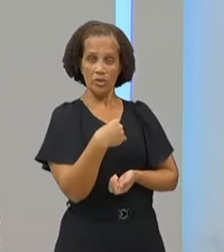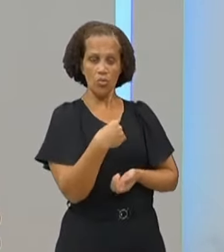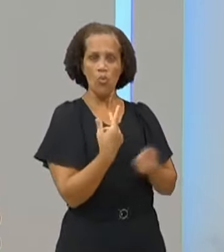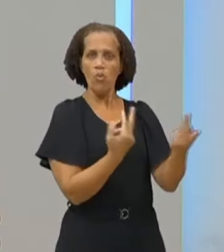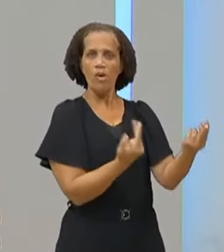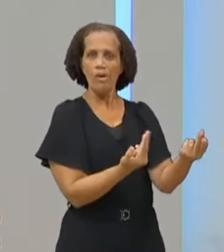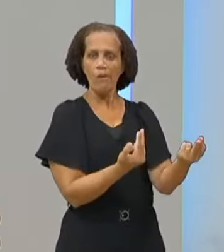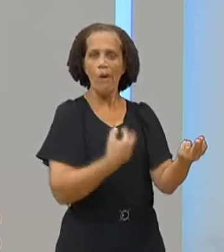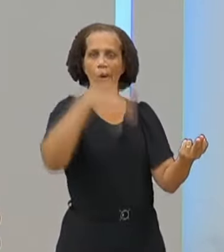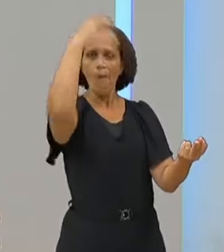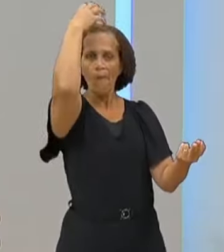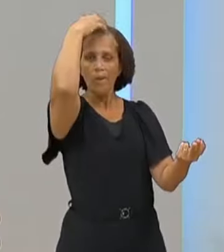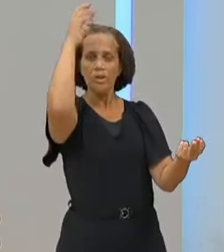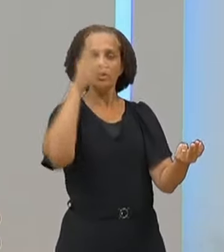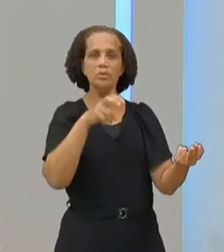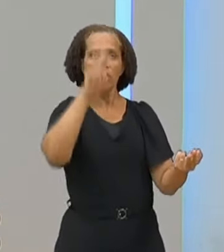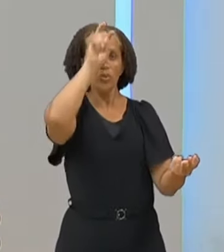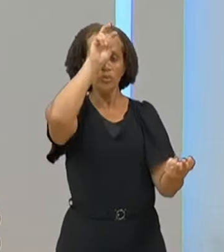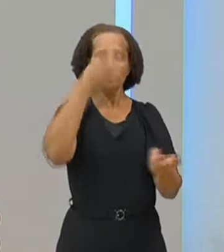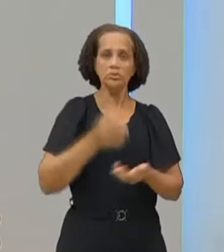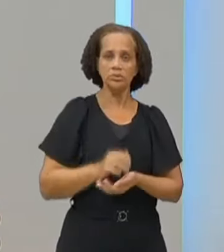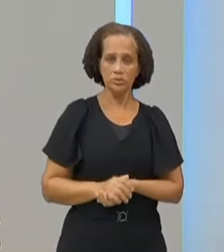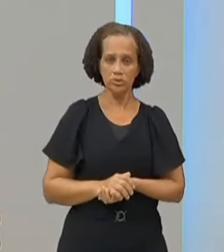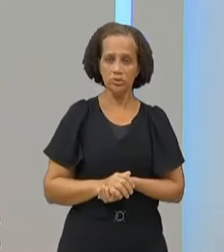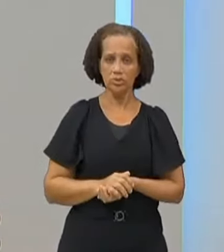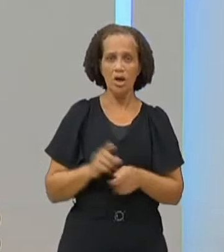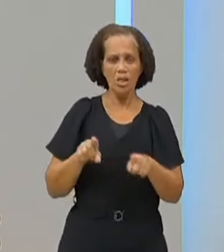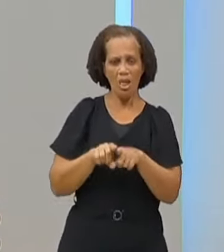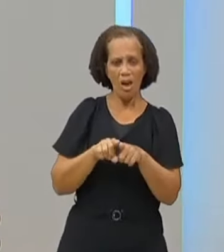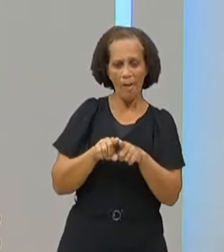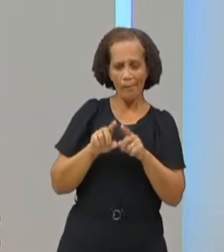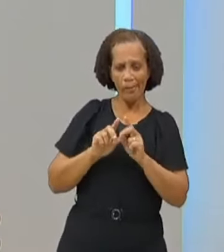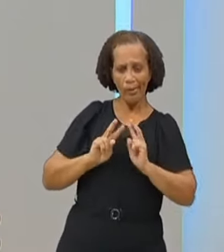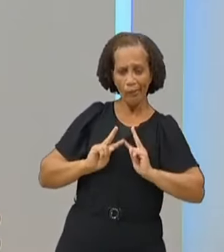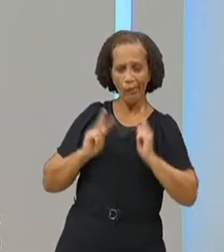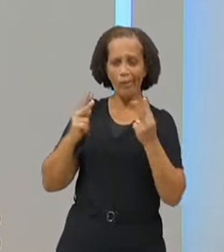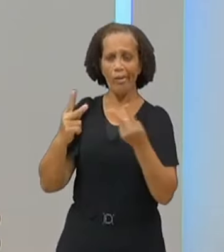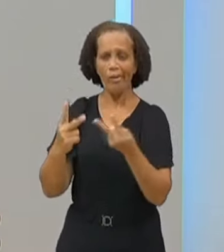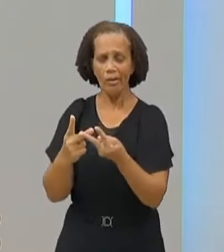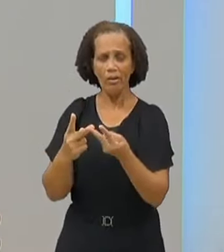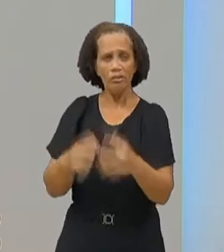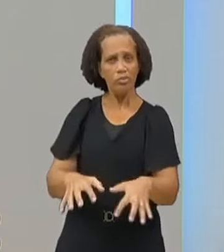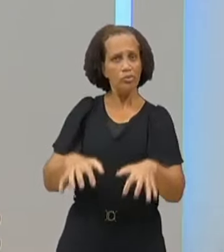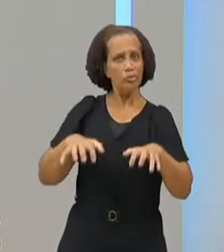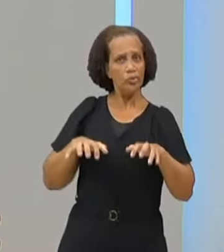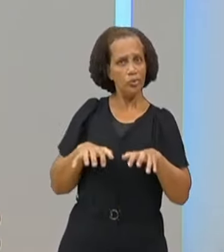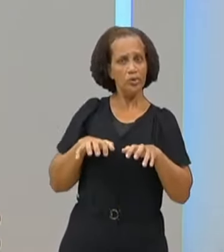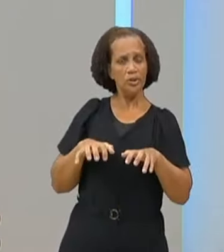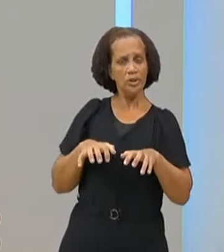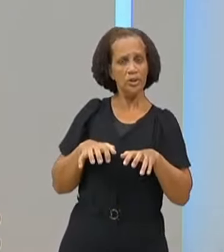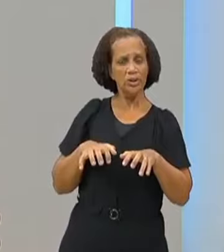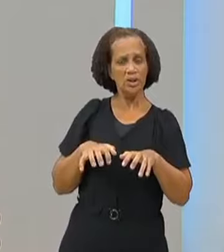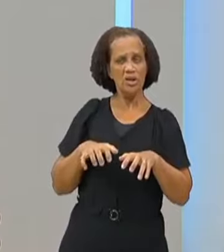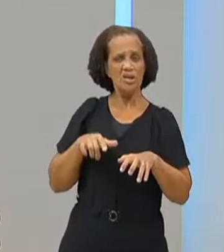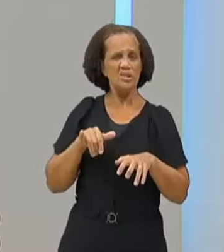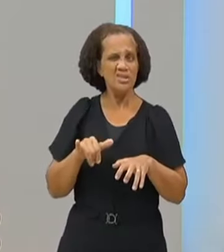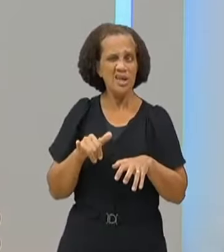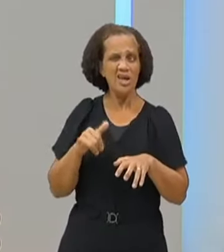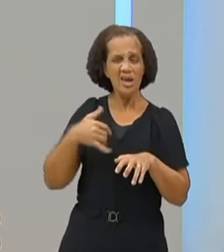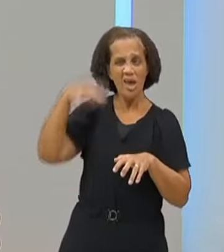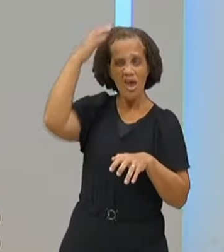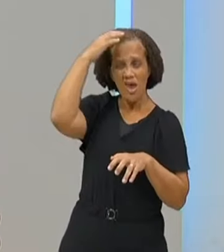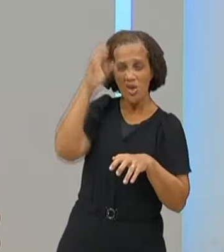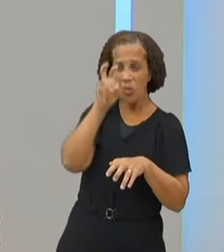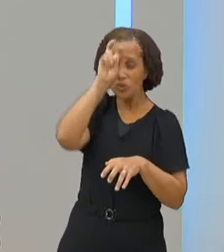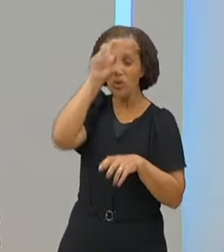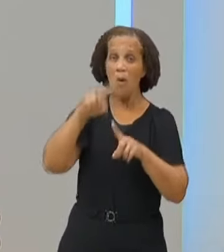dos príncipes e até mesmo um dos herdeiros do trono, se tornar rei ali no Egito.